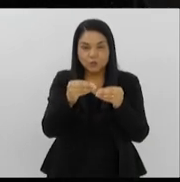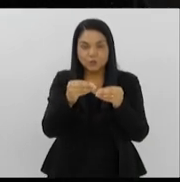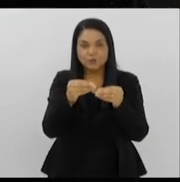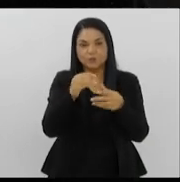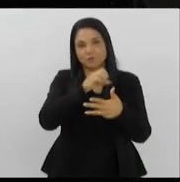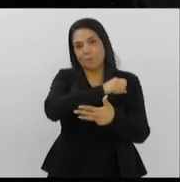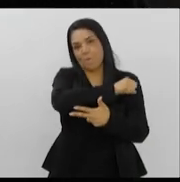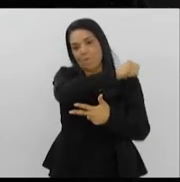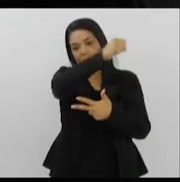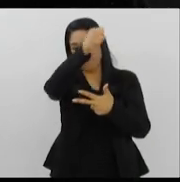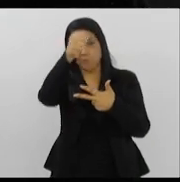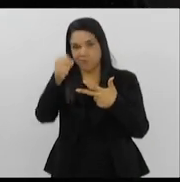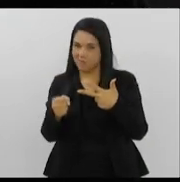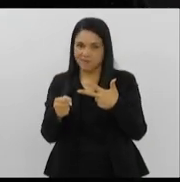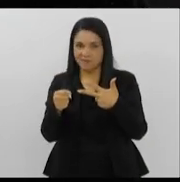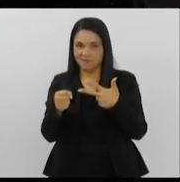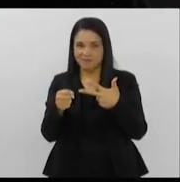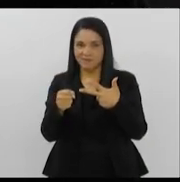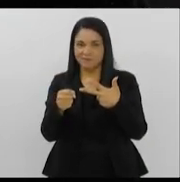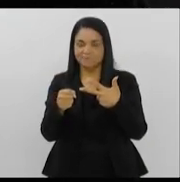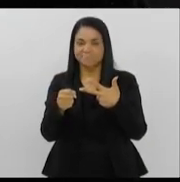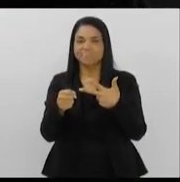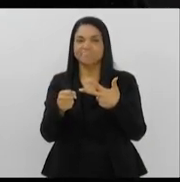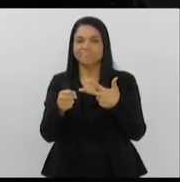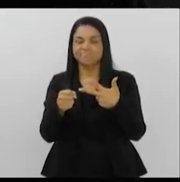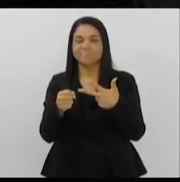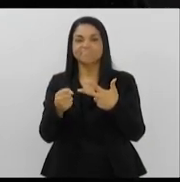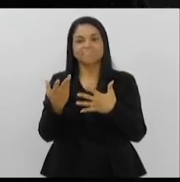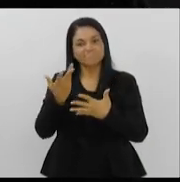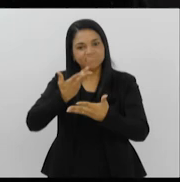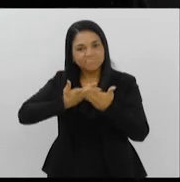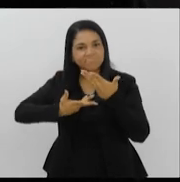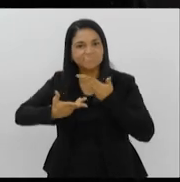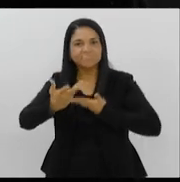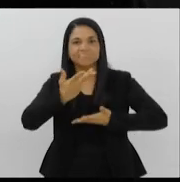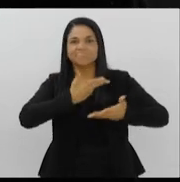federativas estariam firmemente envolvidas